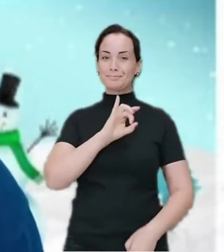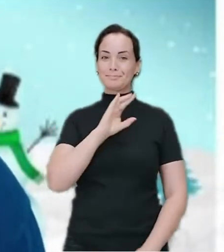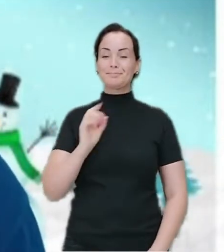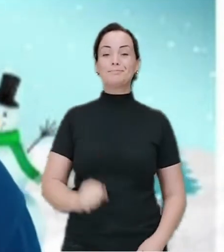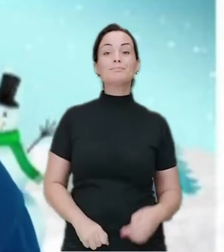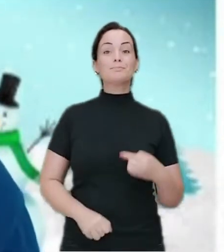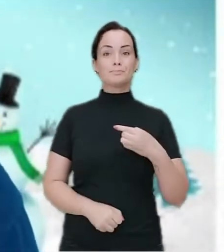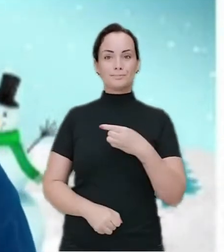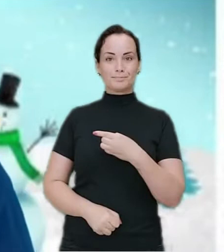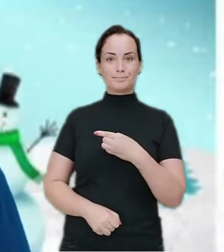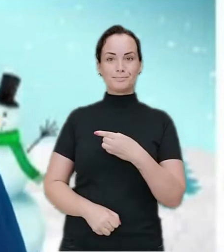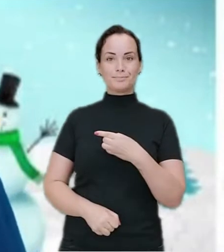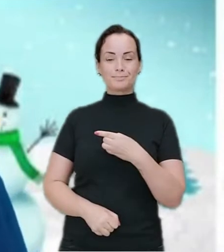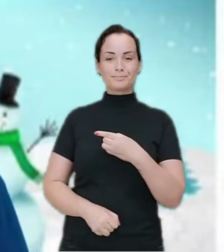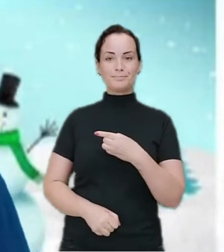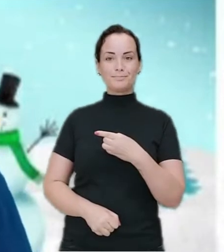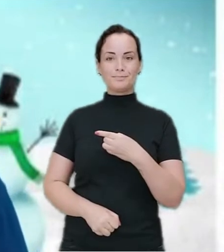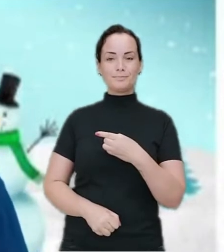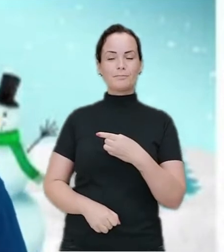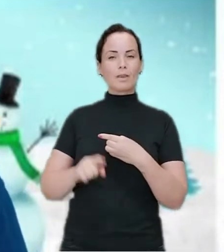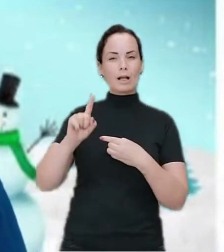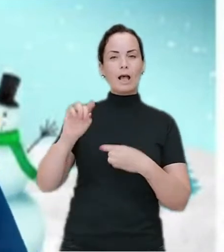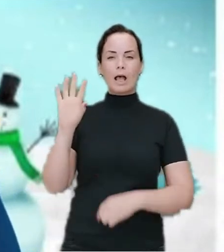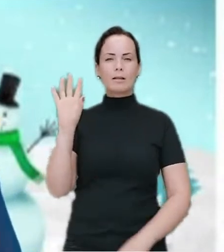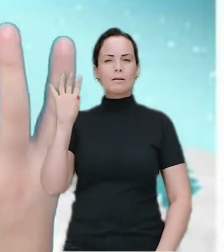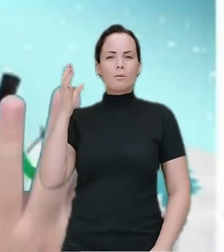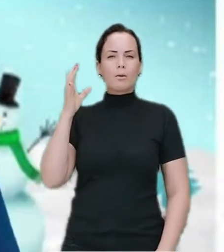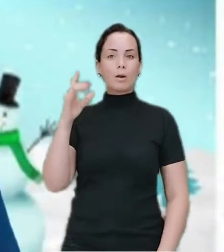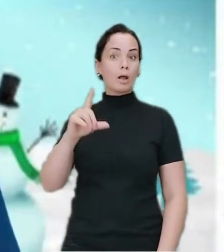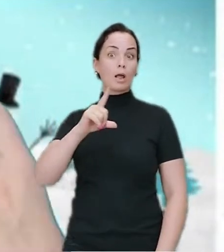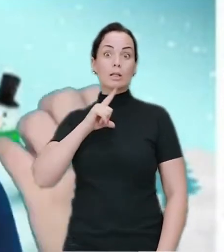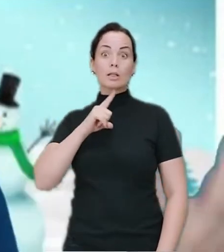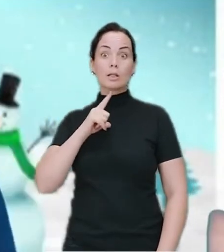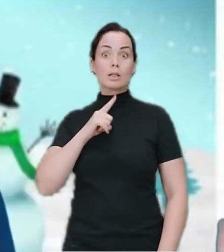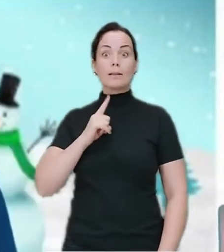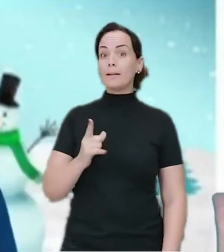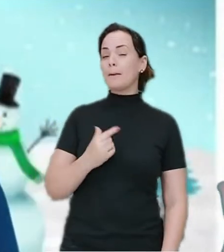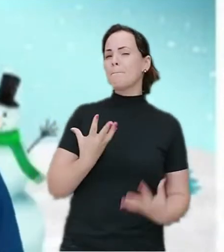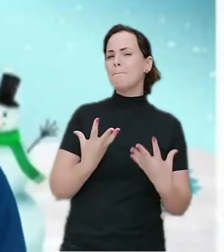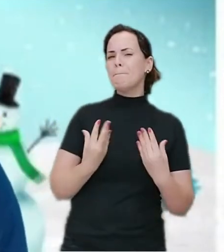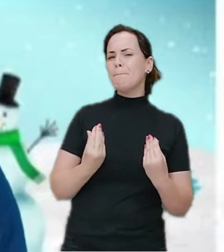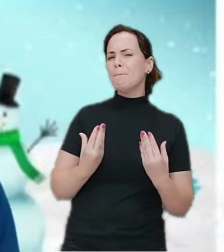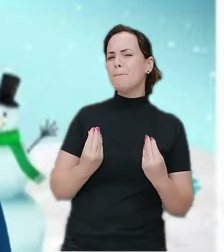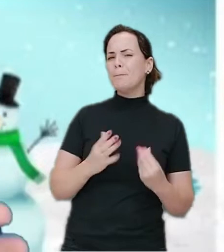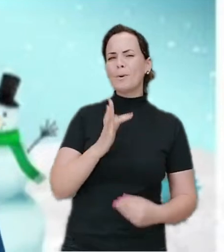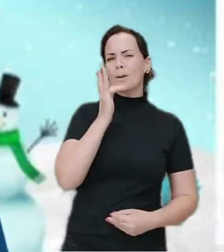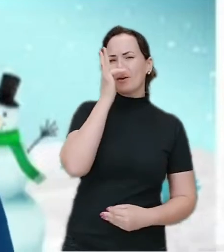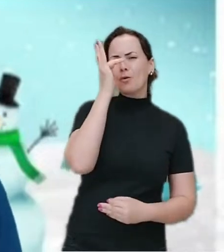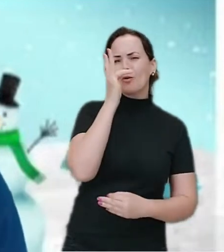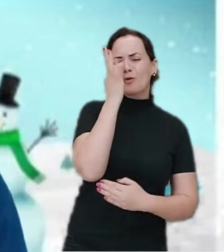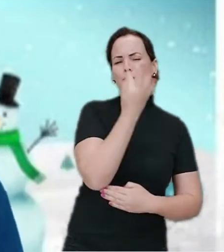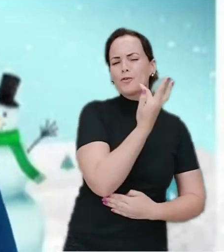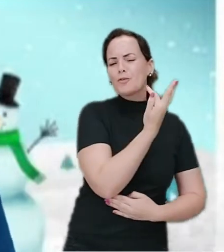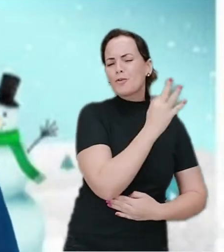Spring. Spring é a estação do ano onde nós temos muitas flowers. Os jardins por